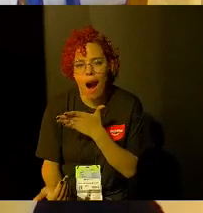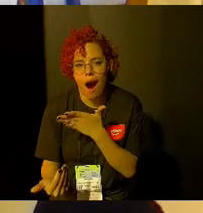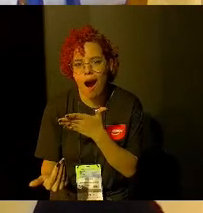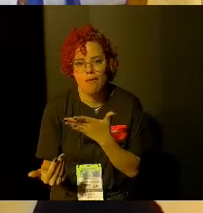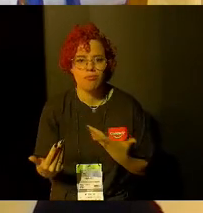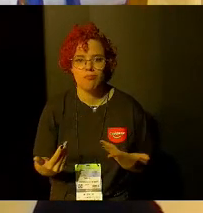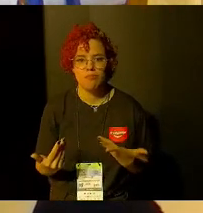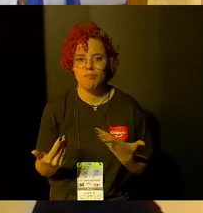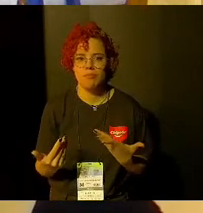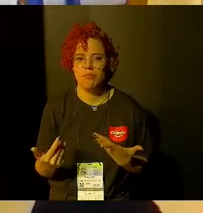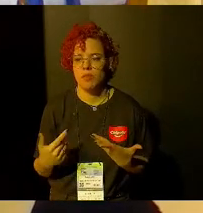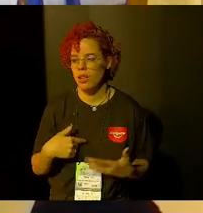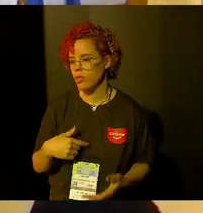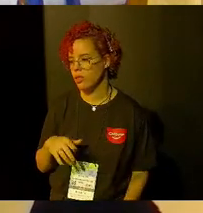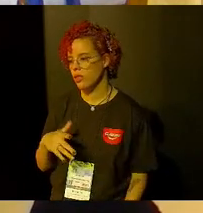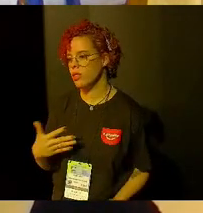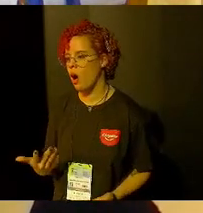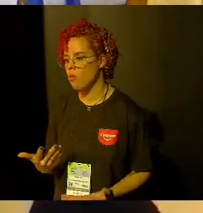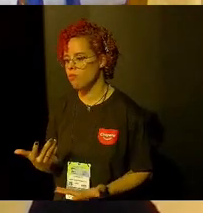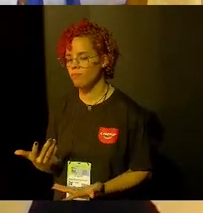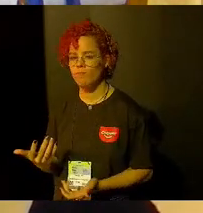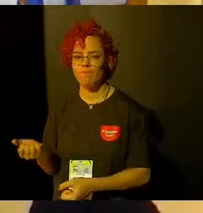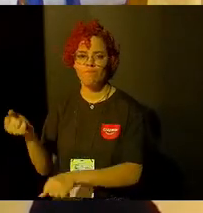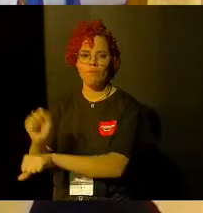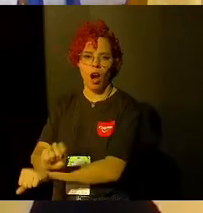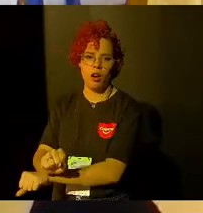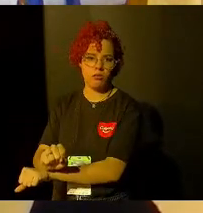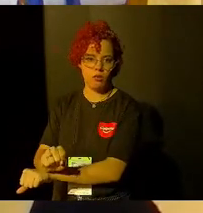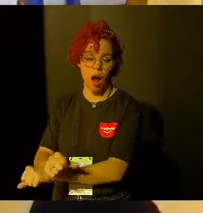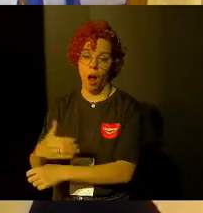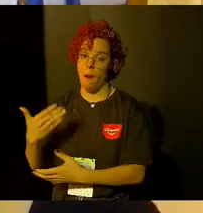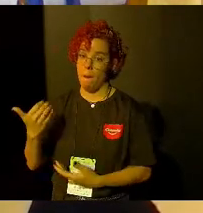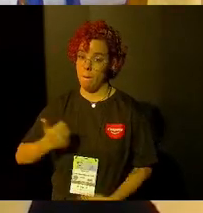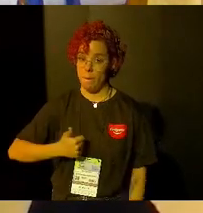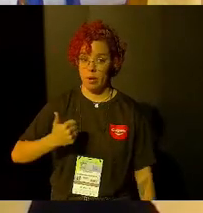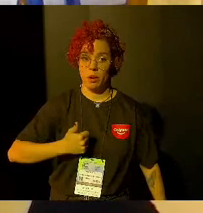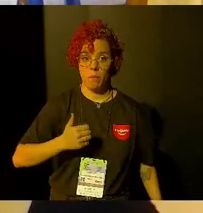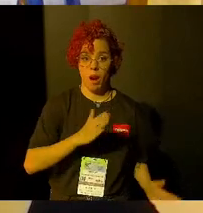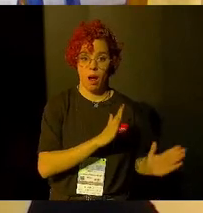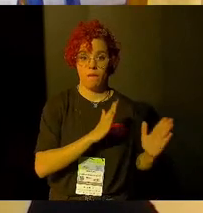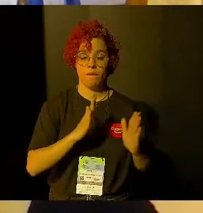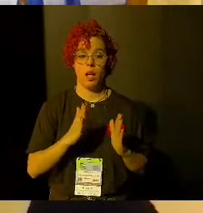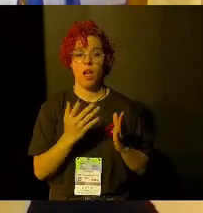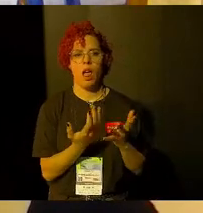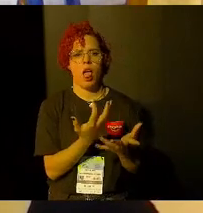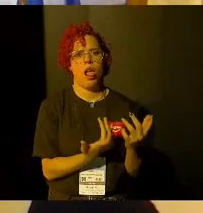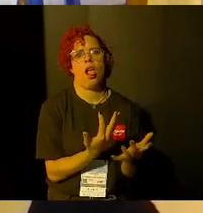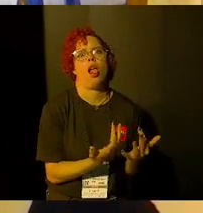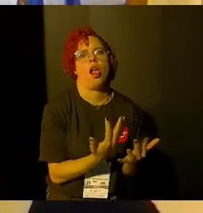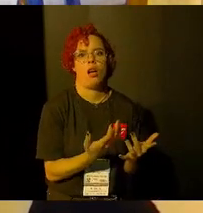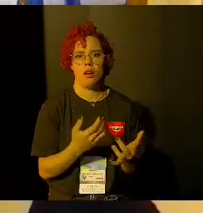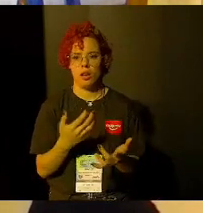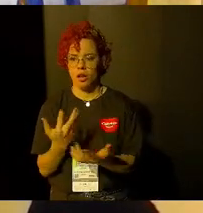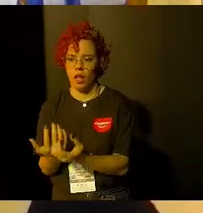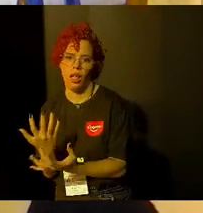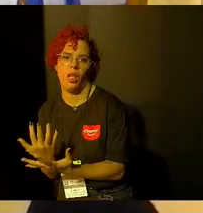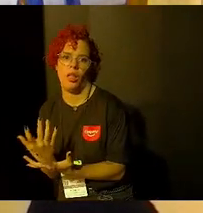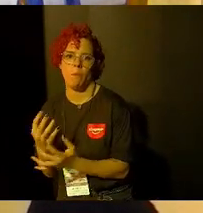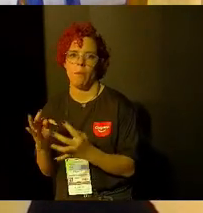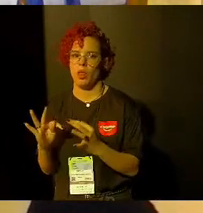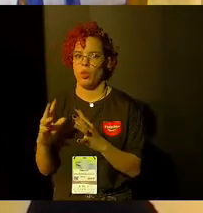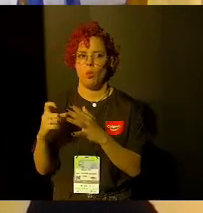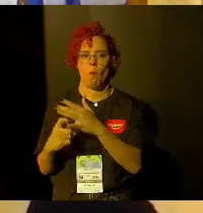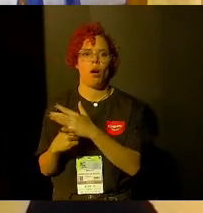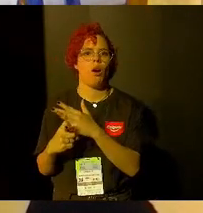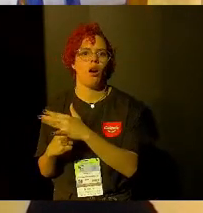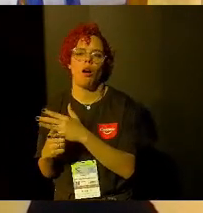que a gente fazer queima e eles passam a primeira fase da chegada dos portugueses quem manda quem manda tudo queima Quilombo queima As feiras